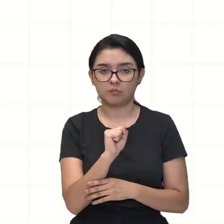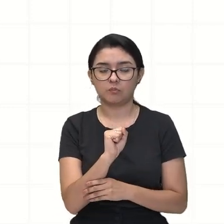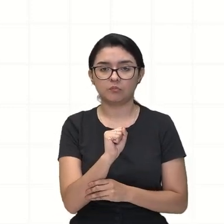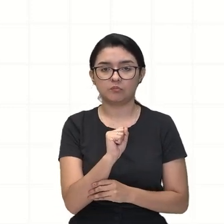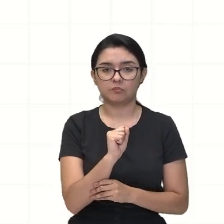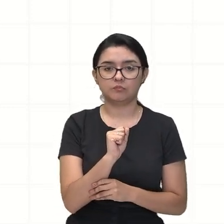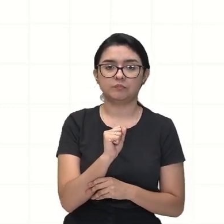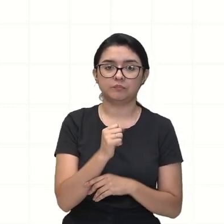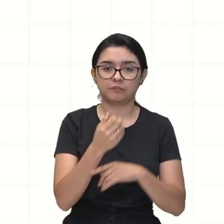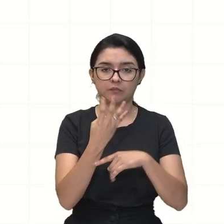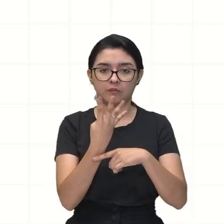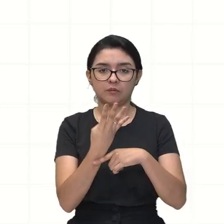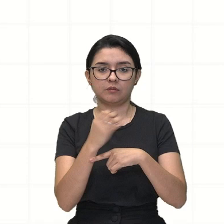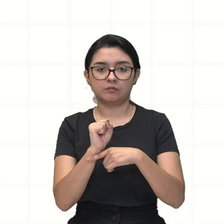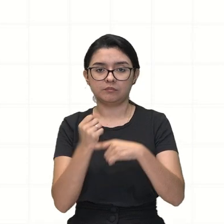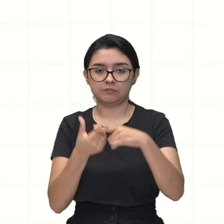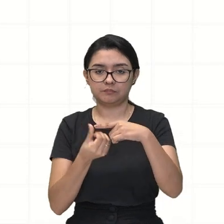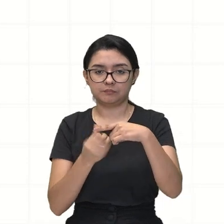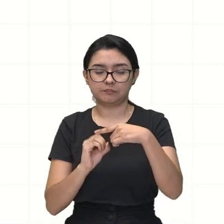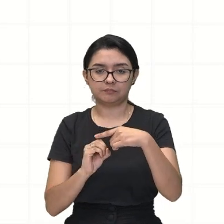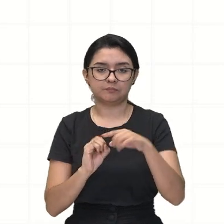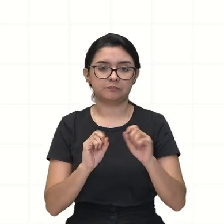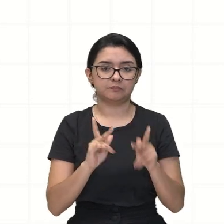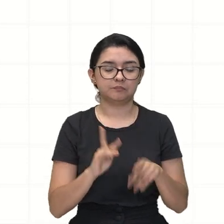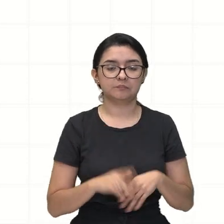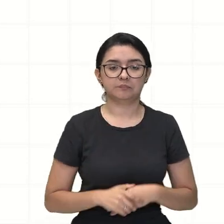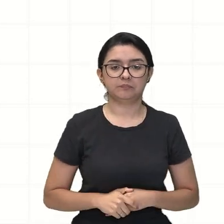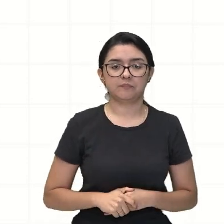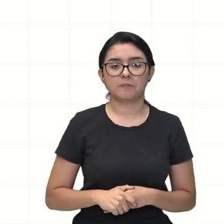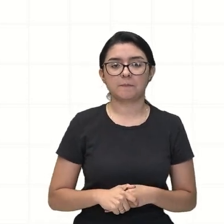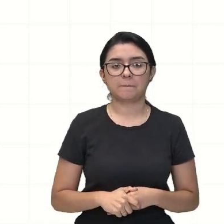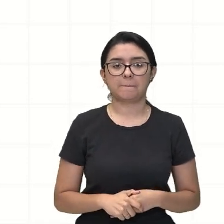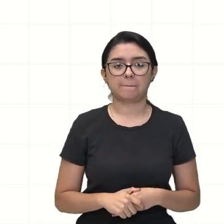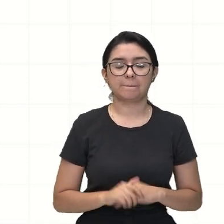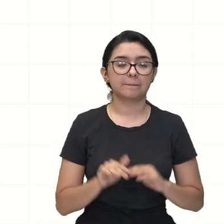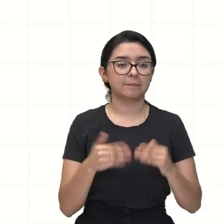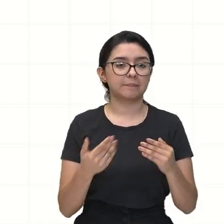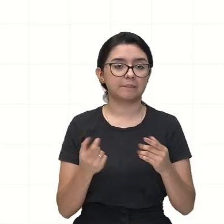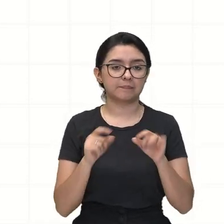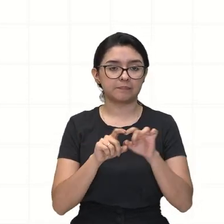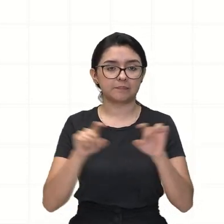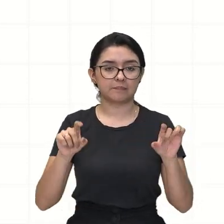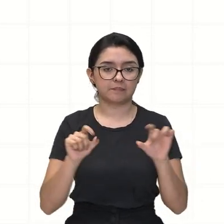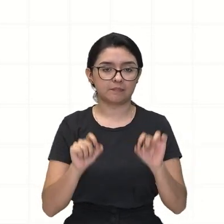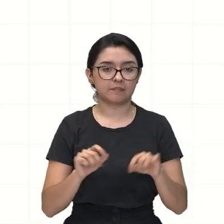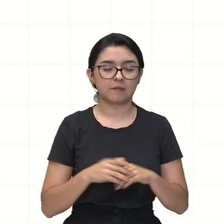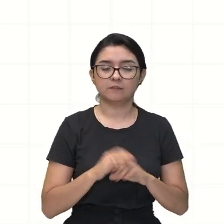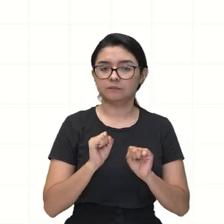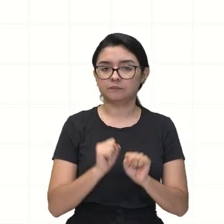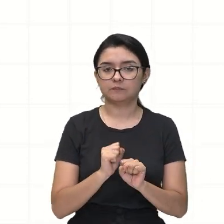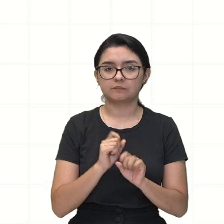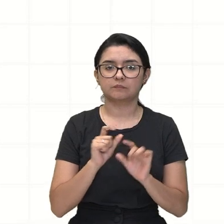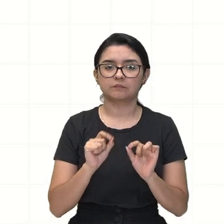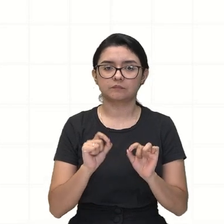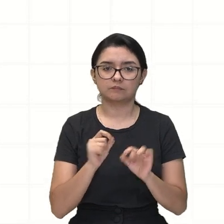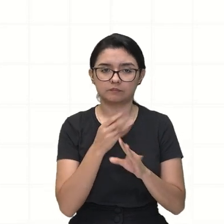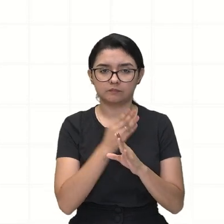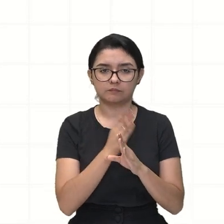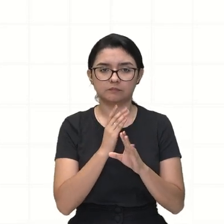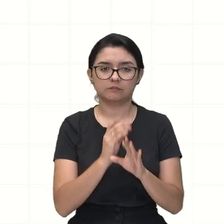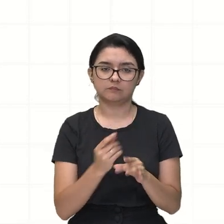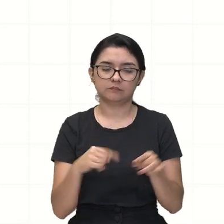48 sobre 60. Então, nesse caso aqui, né, nós podemos